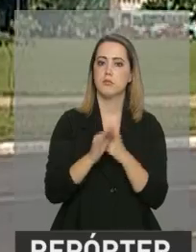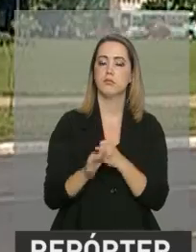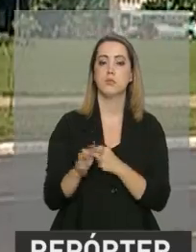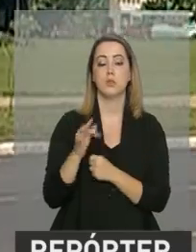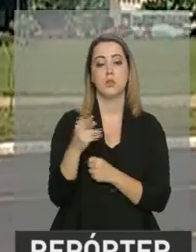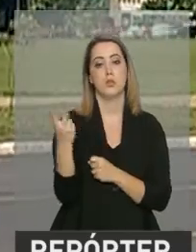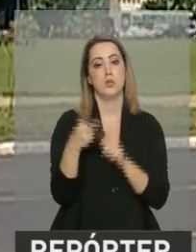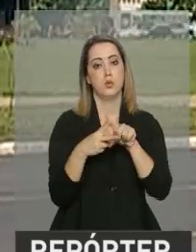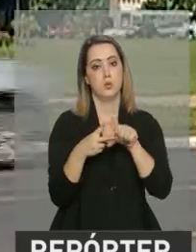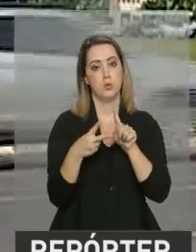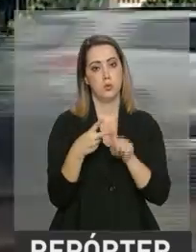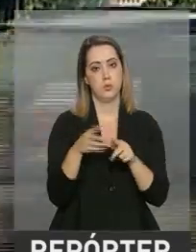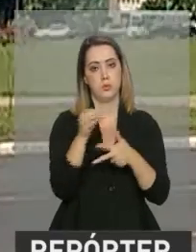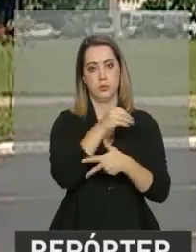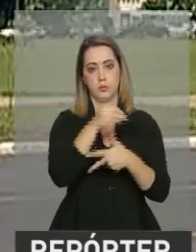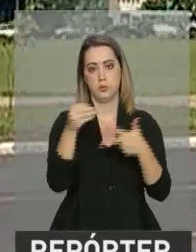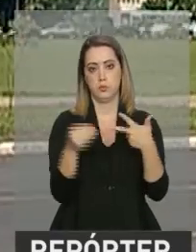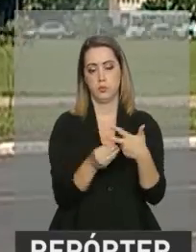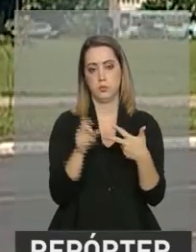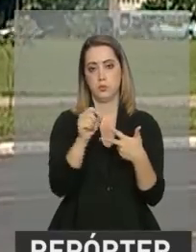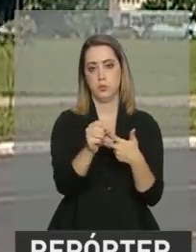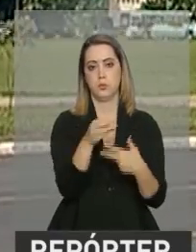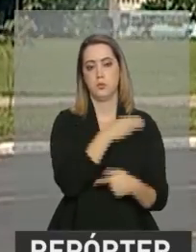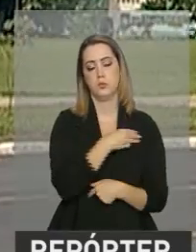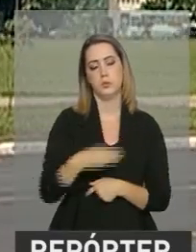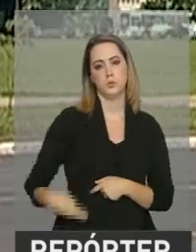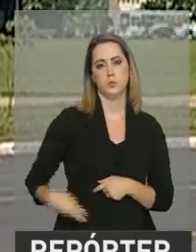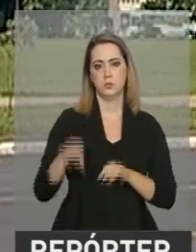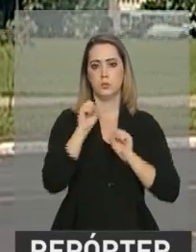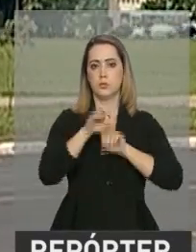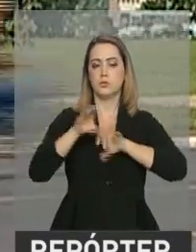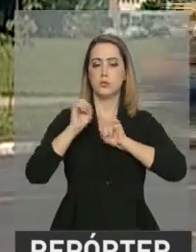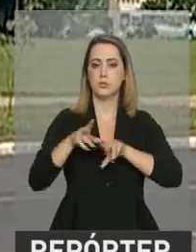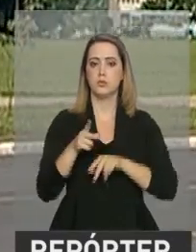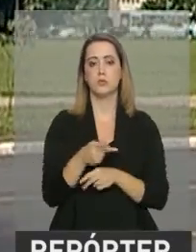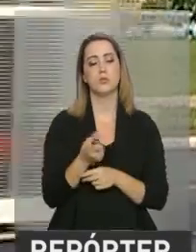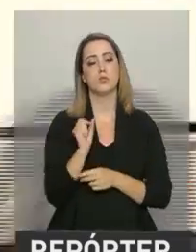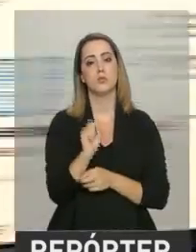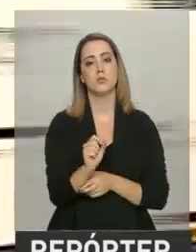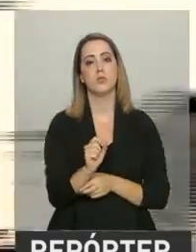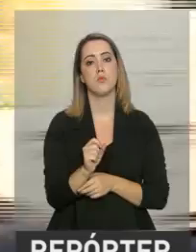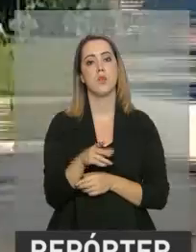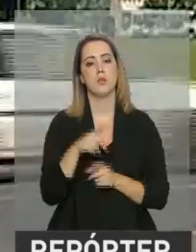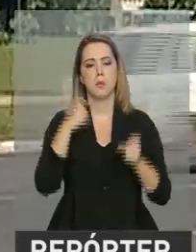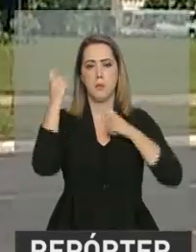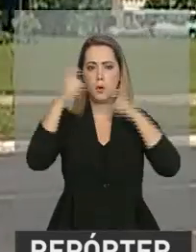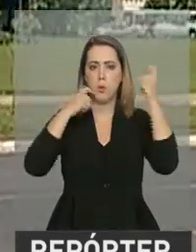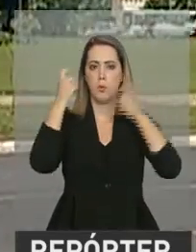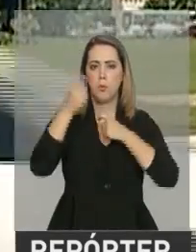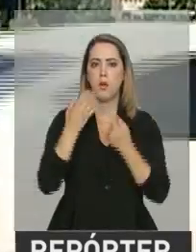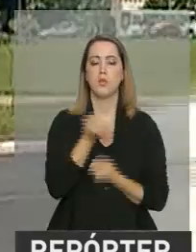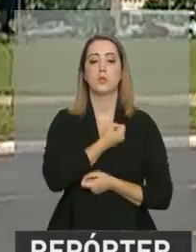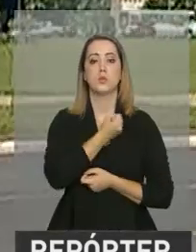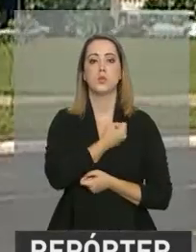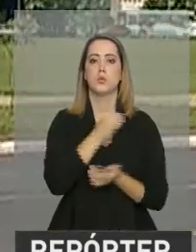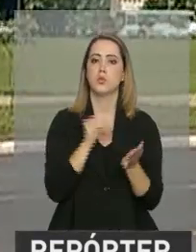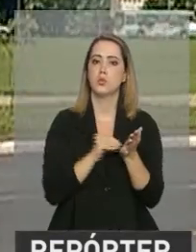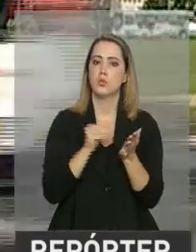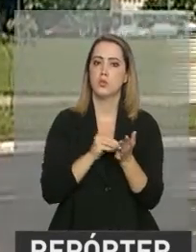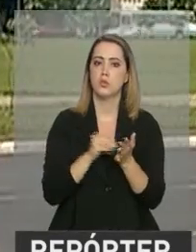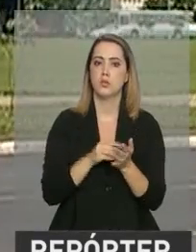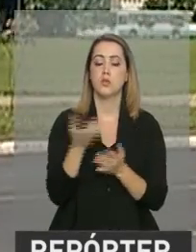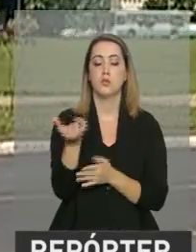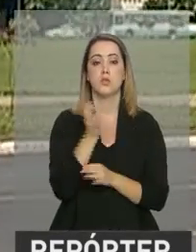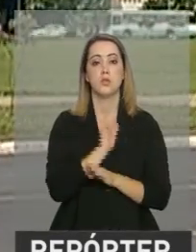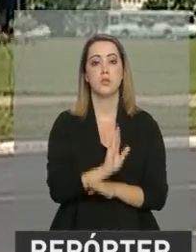próximas duas edições do Enem. O ministro da Educação, Mendonça Filho, diz estar preocupado com o número de abstenções e quer